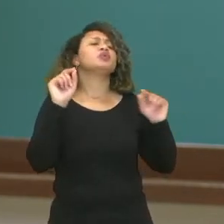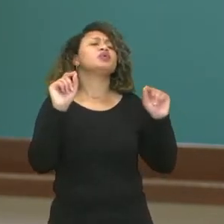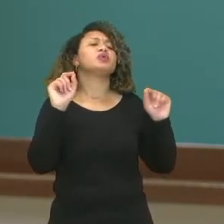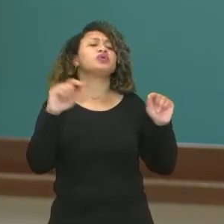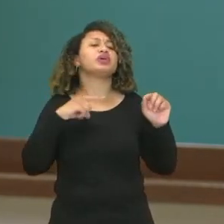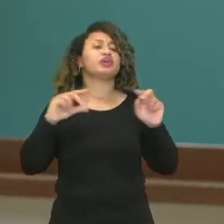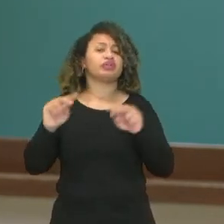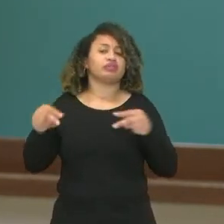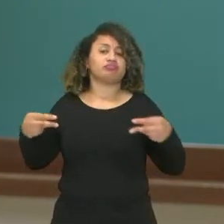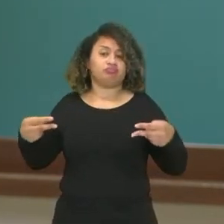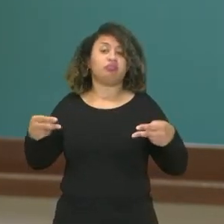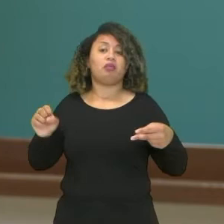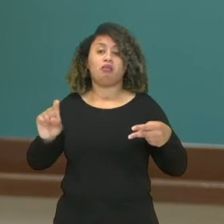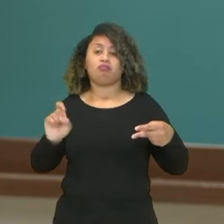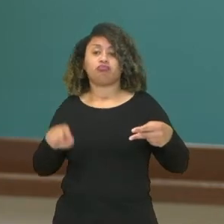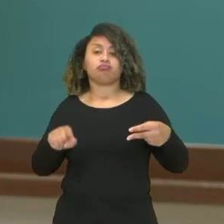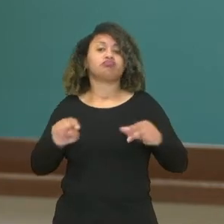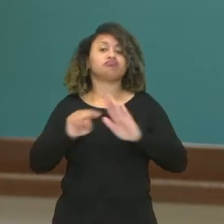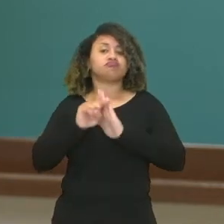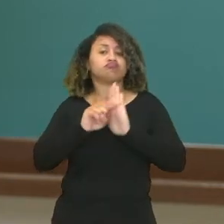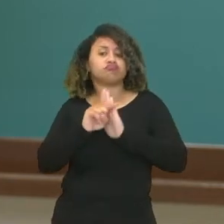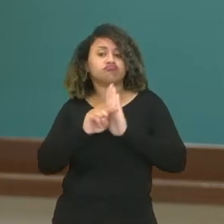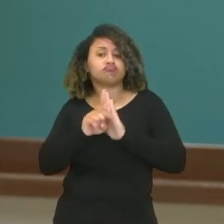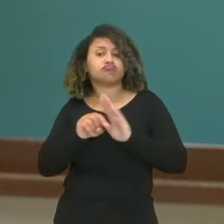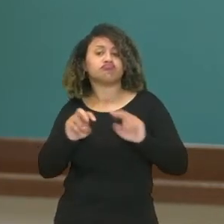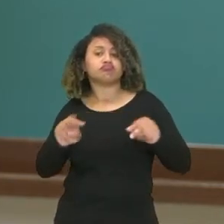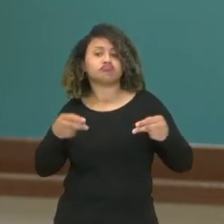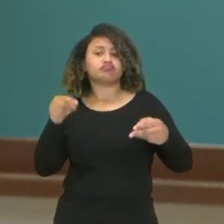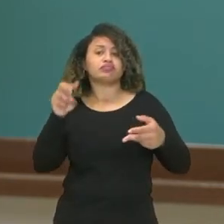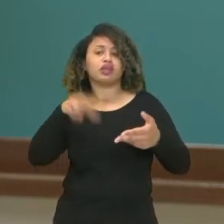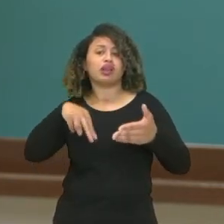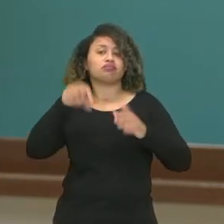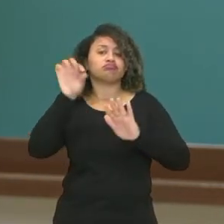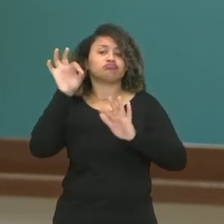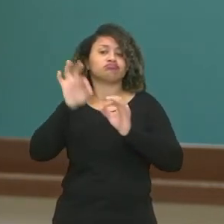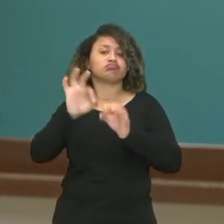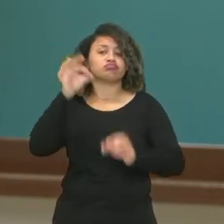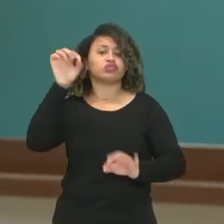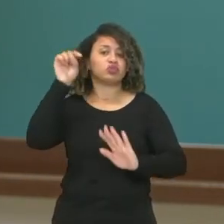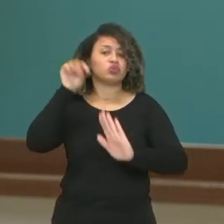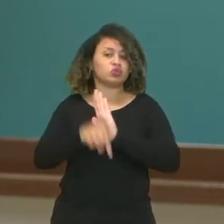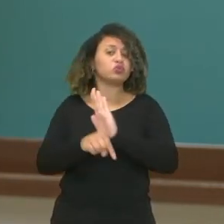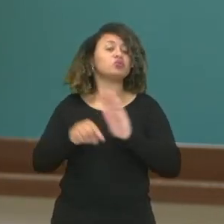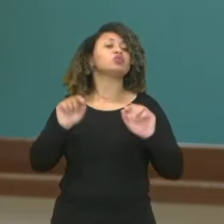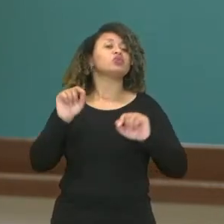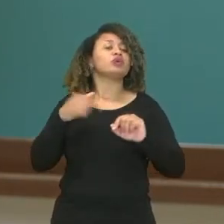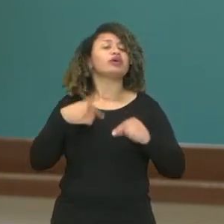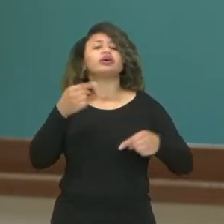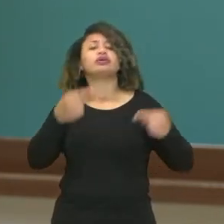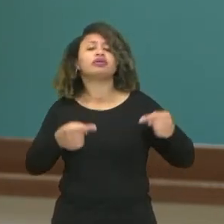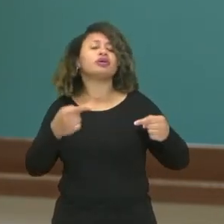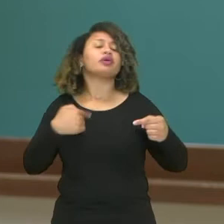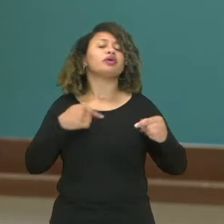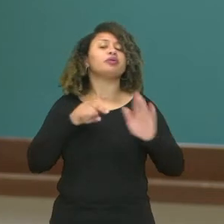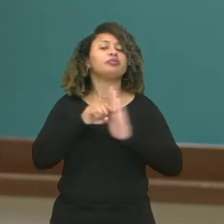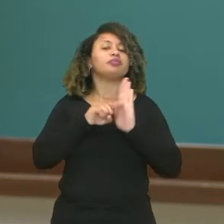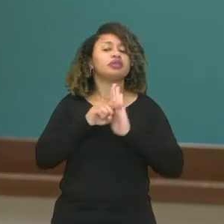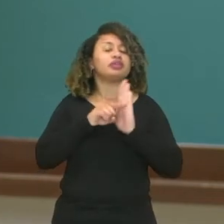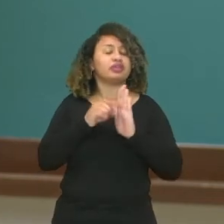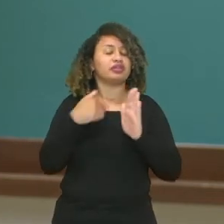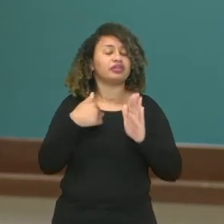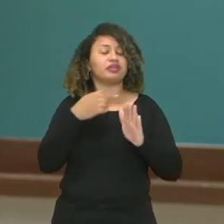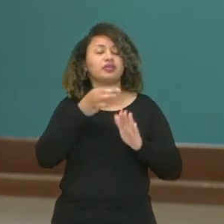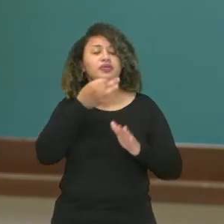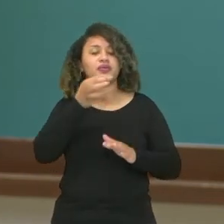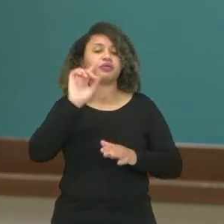nesse endereço. Se quiserem pesquisar, dá uma olhadinha, ler mais a fundo, tá aqui, pesquisem e discutam aí o que vocês acham dessa